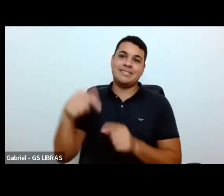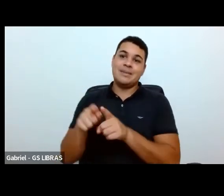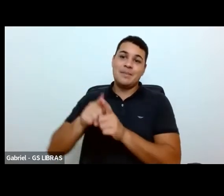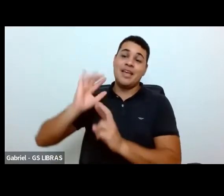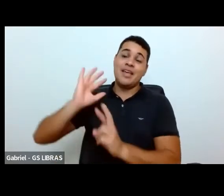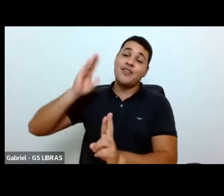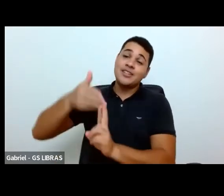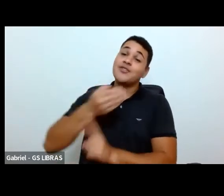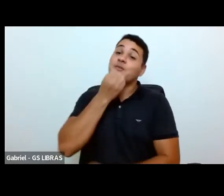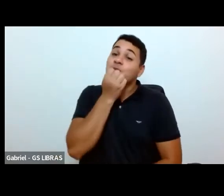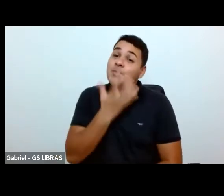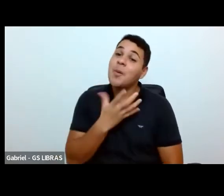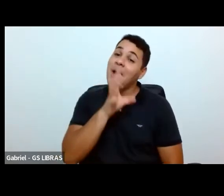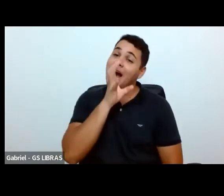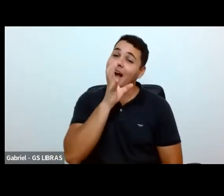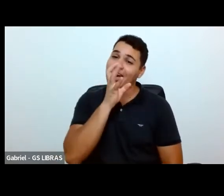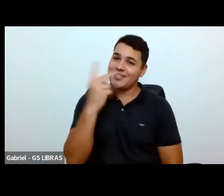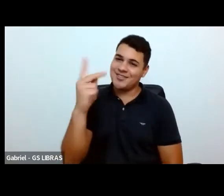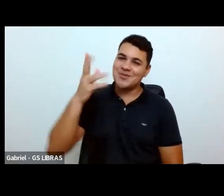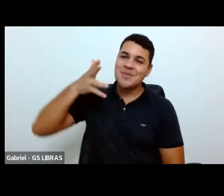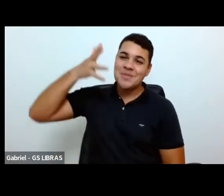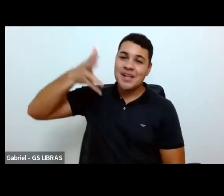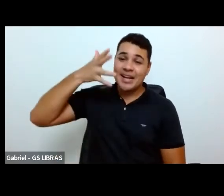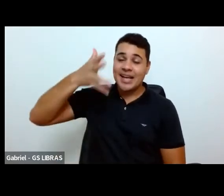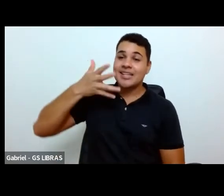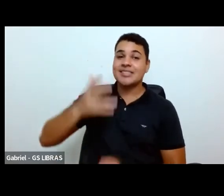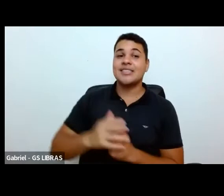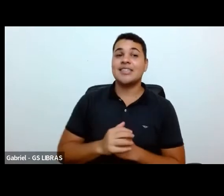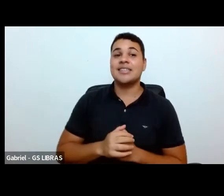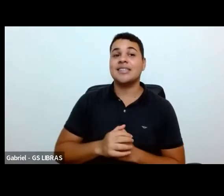ouvi-la por essa perspectiva tão